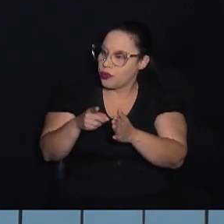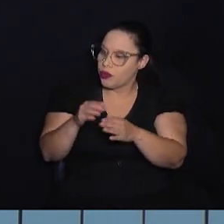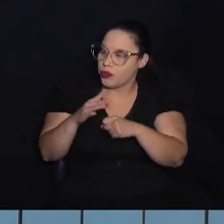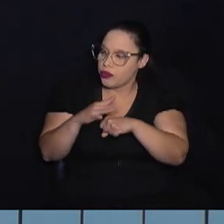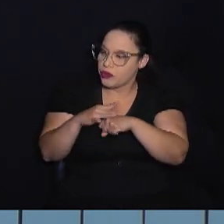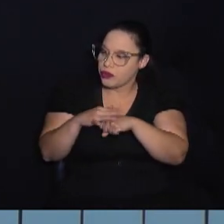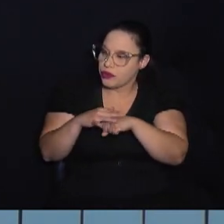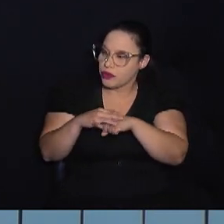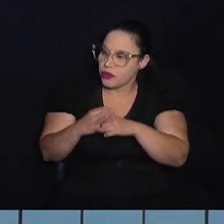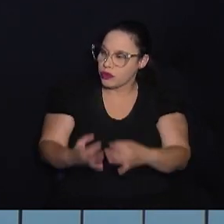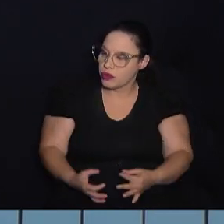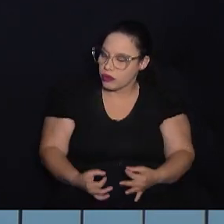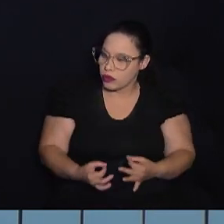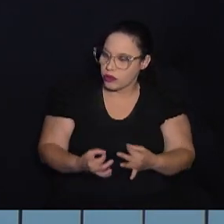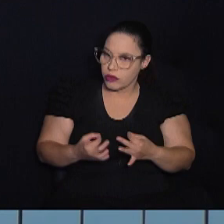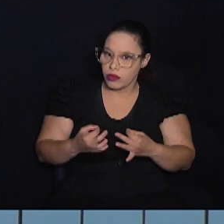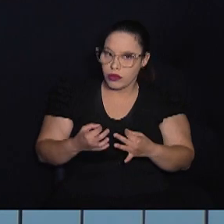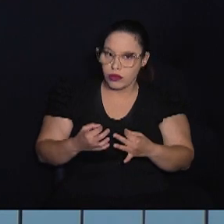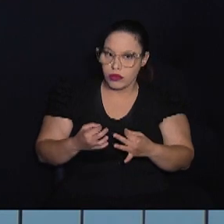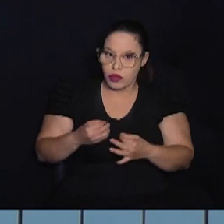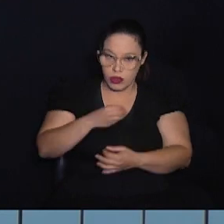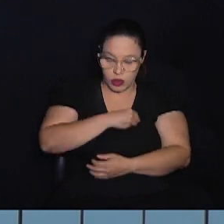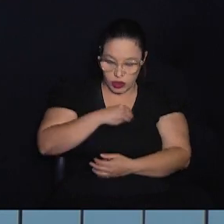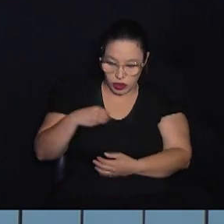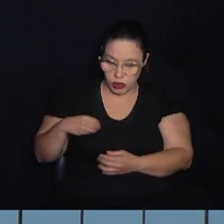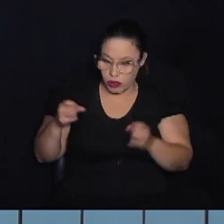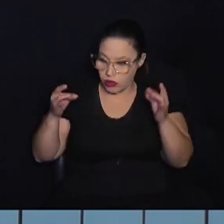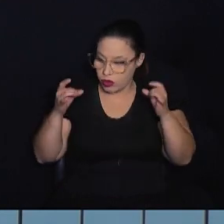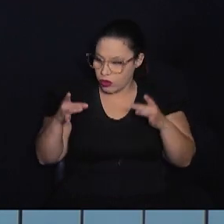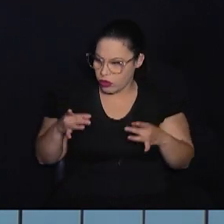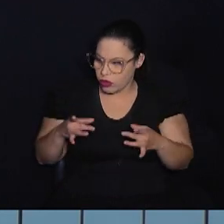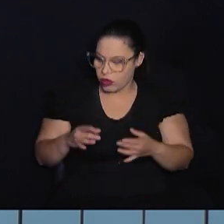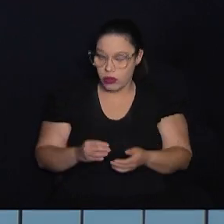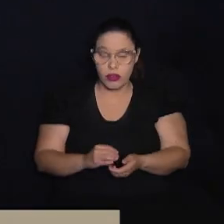né? Desse tipo de tumor? Existe algum exame específico?